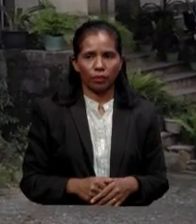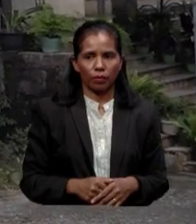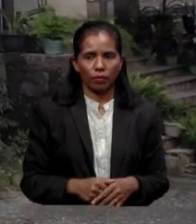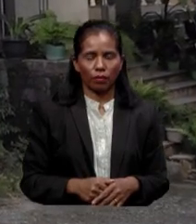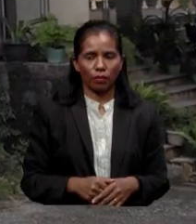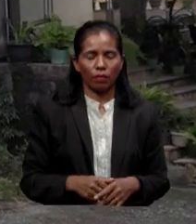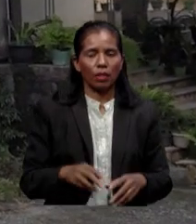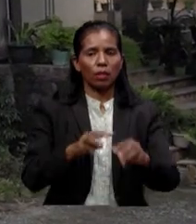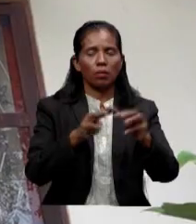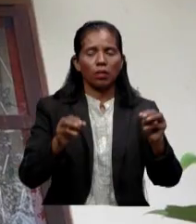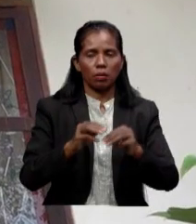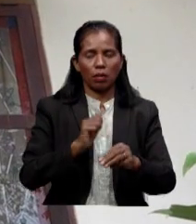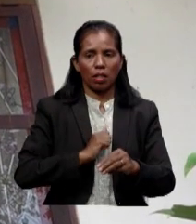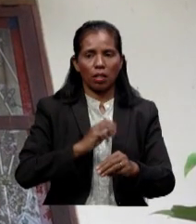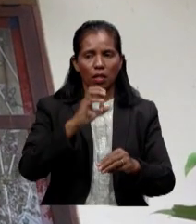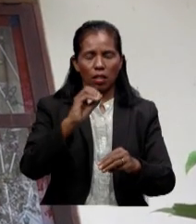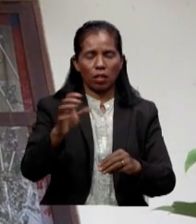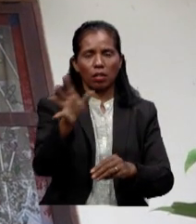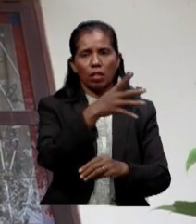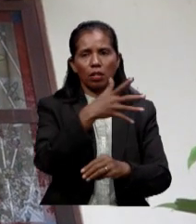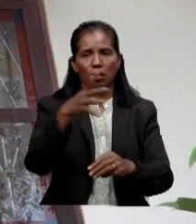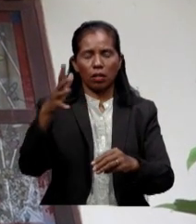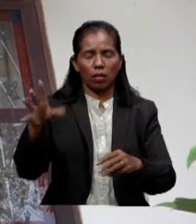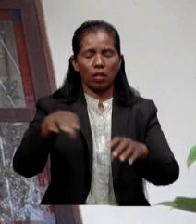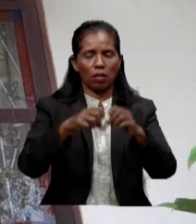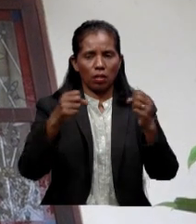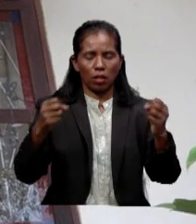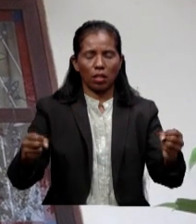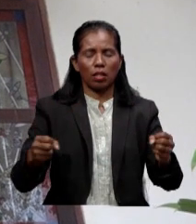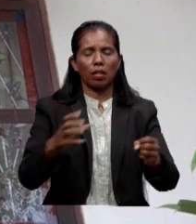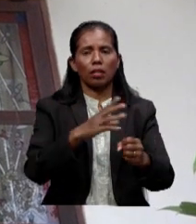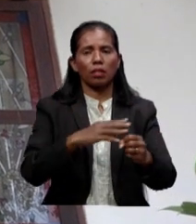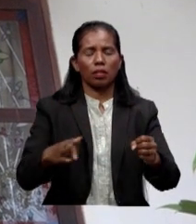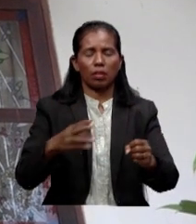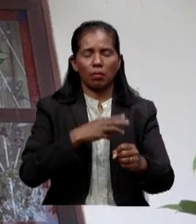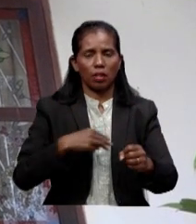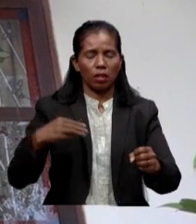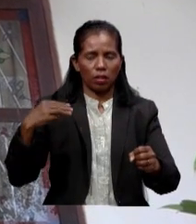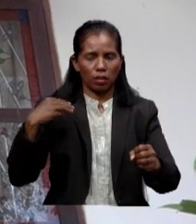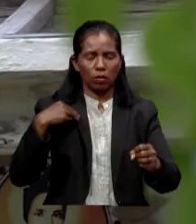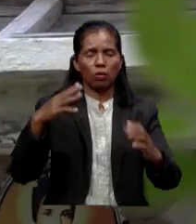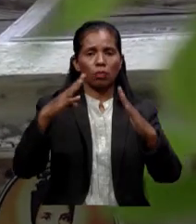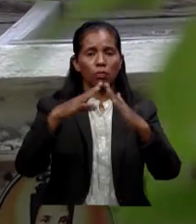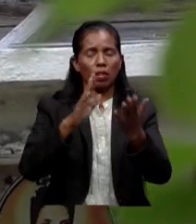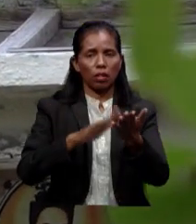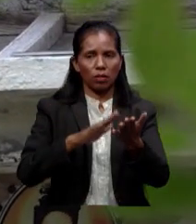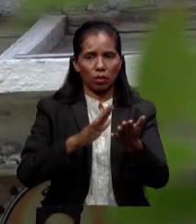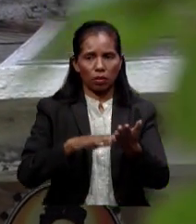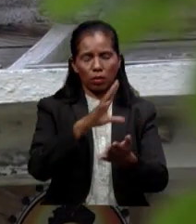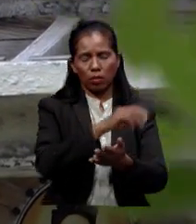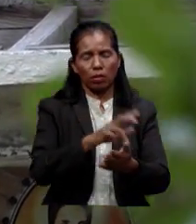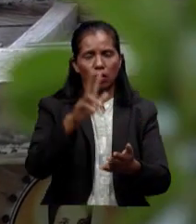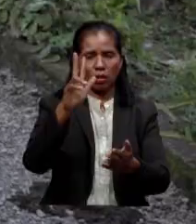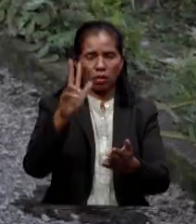Finalize ne e município Inaro anin bot sobo Colégio Santa Josefina Baquita ni uma kakulu incluimos edifício escola terceiro ciclo